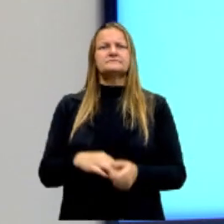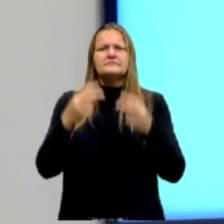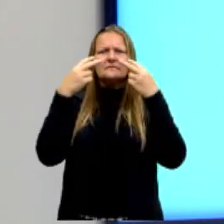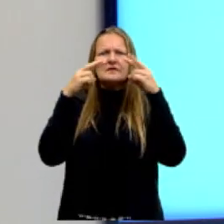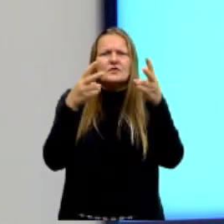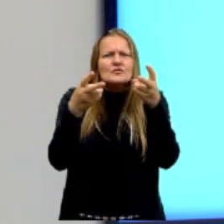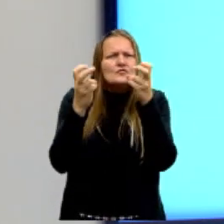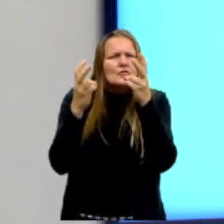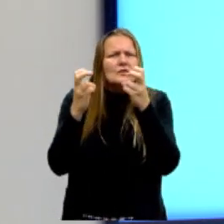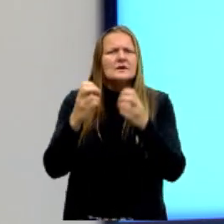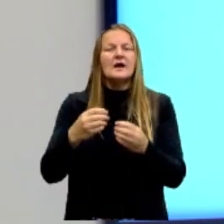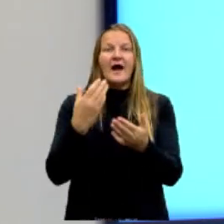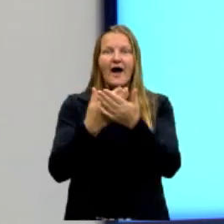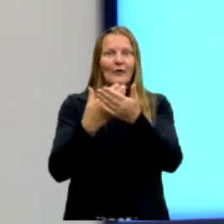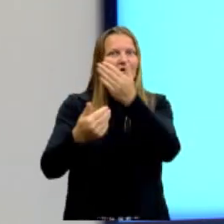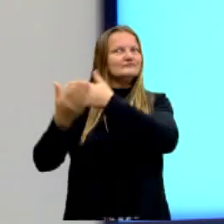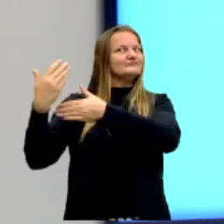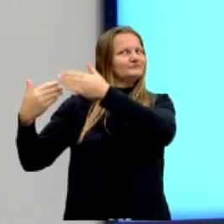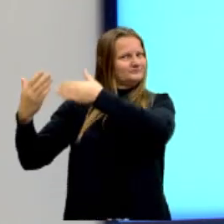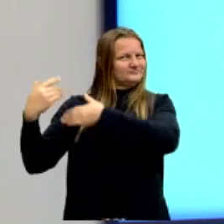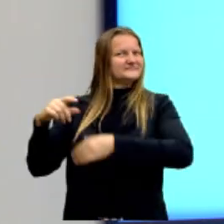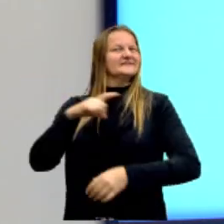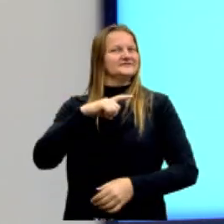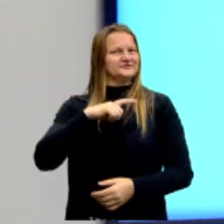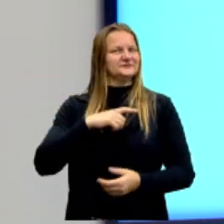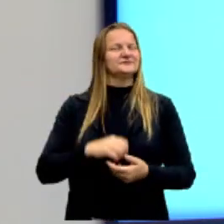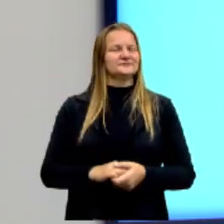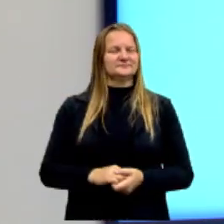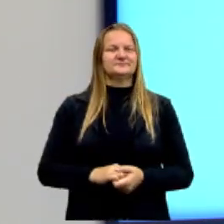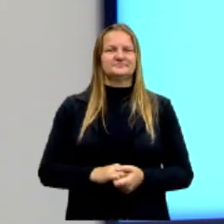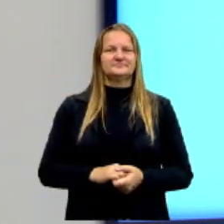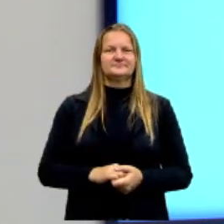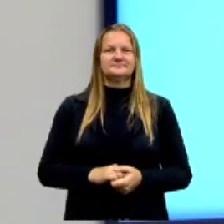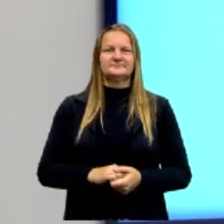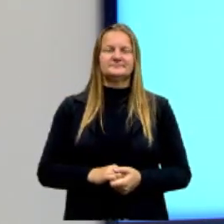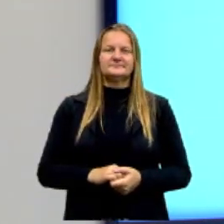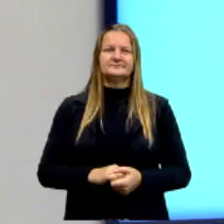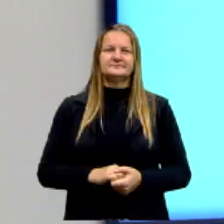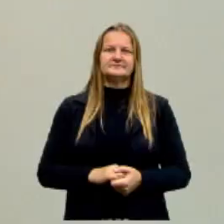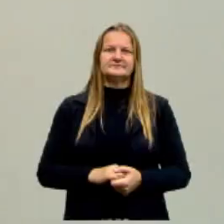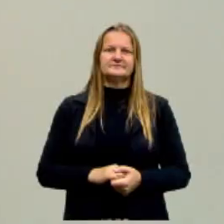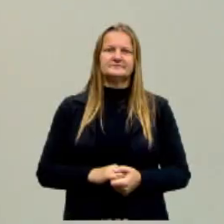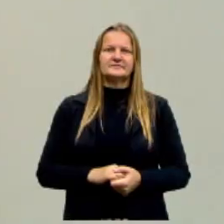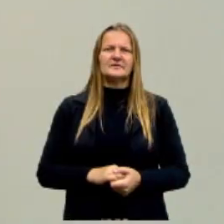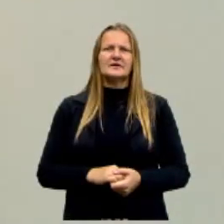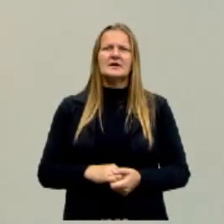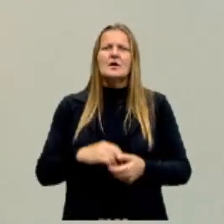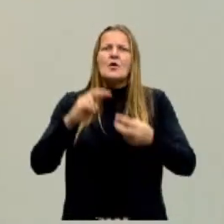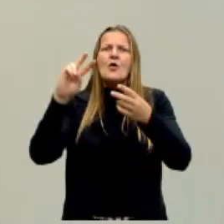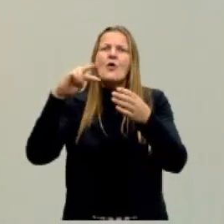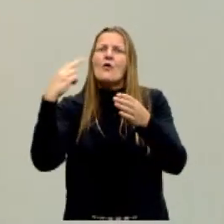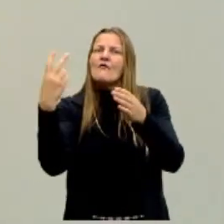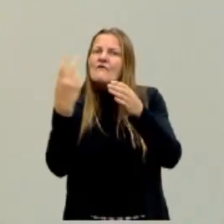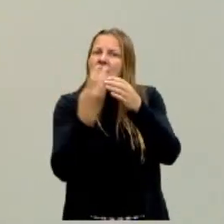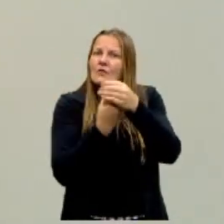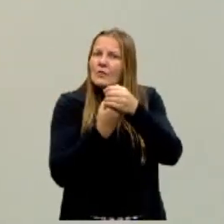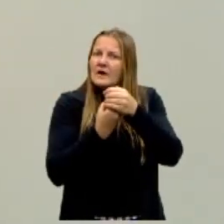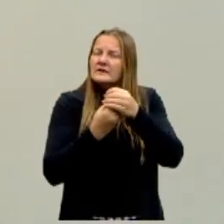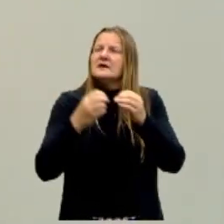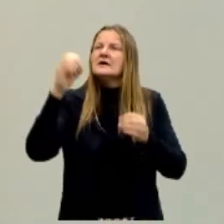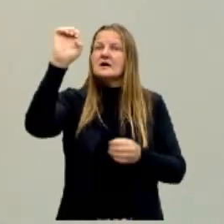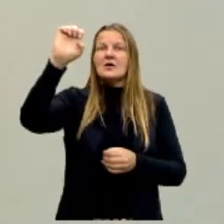aulas anteriores certo sobre ali a parte do modernismo e as vanguardas europeias